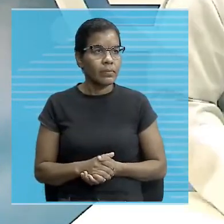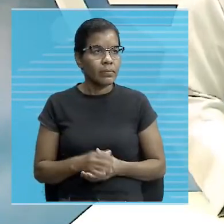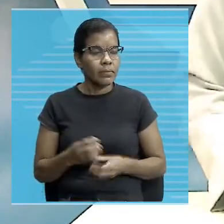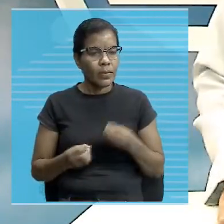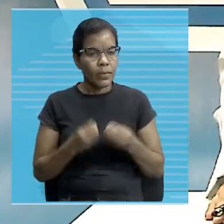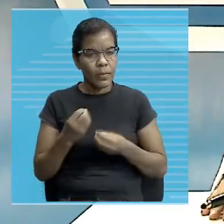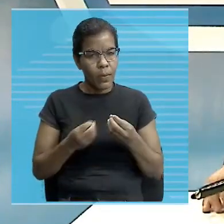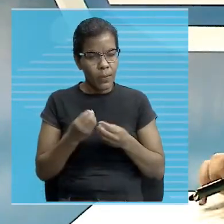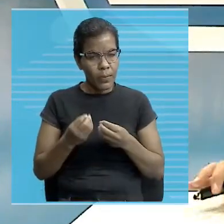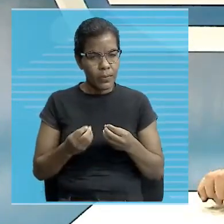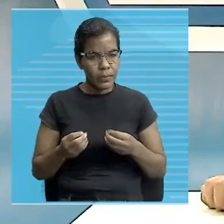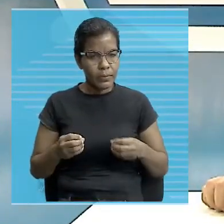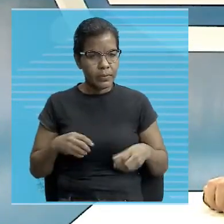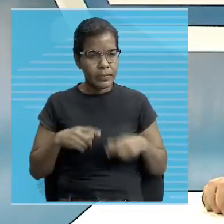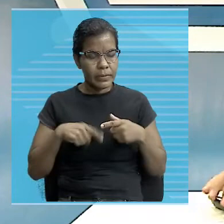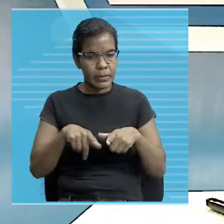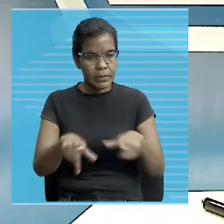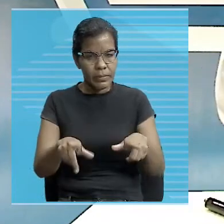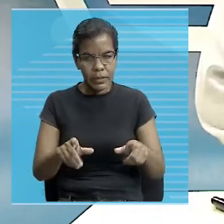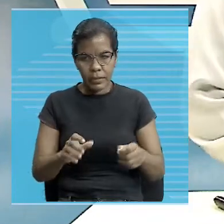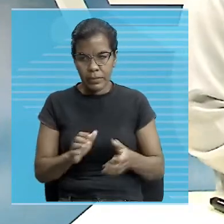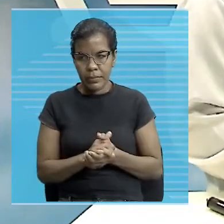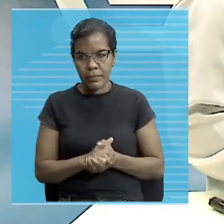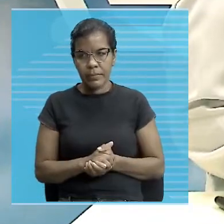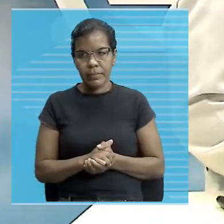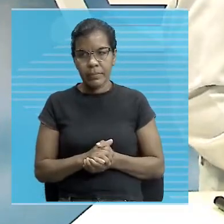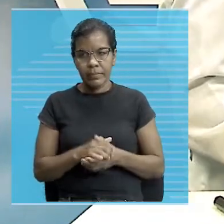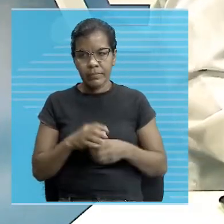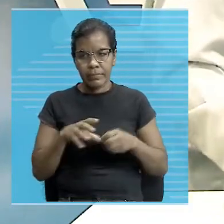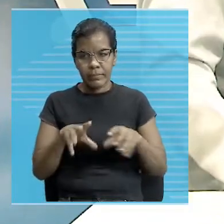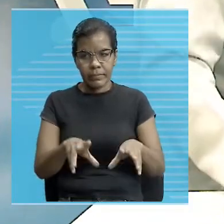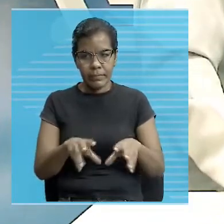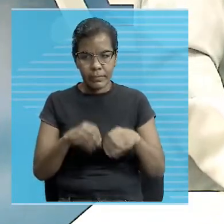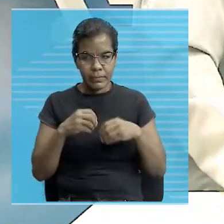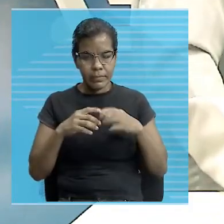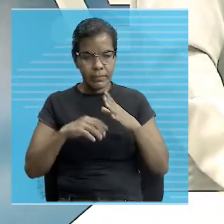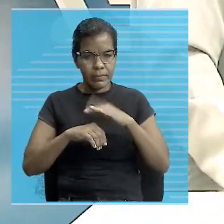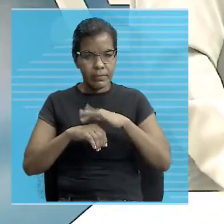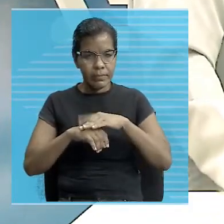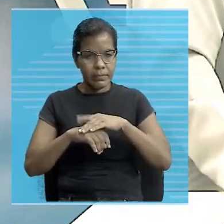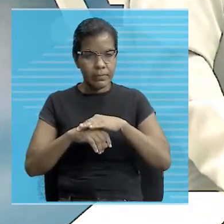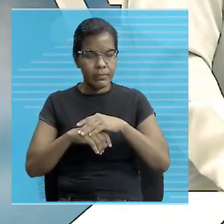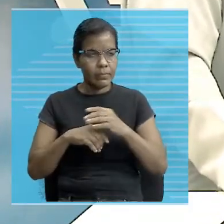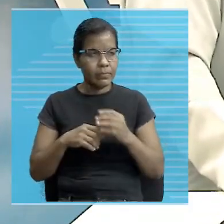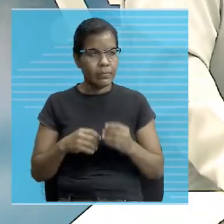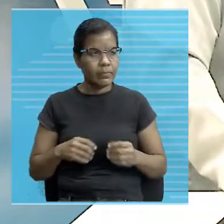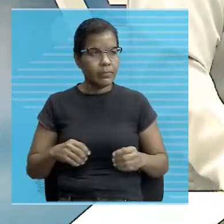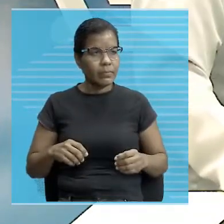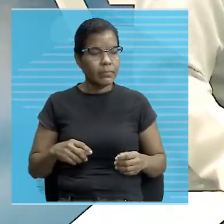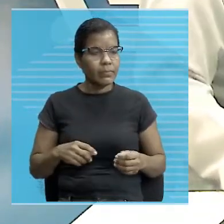Modo de transmissão. Olha isso aí que eu estou colocando para você aqui, ó.